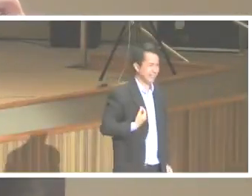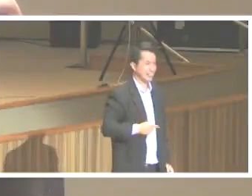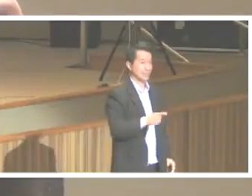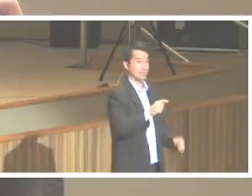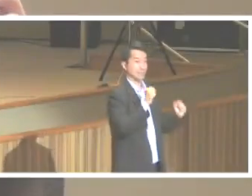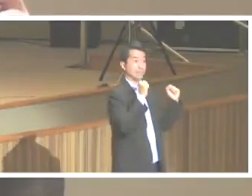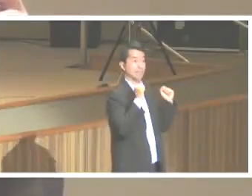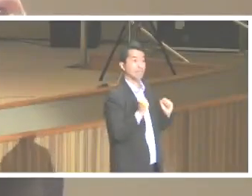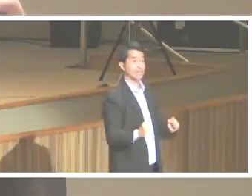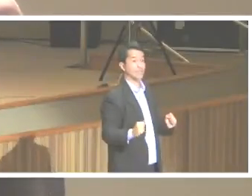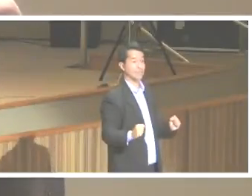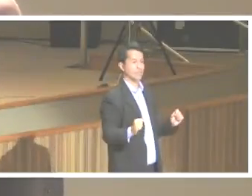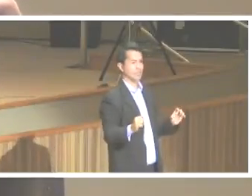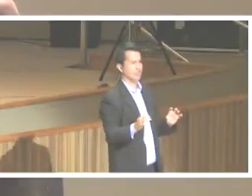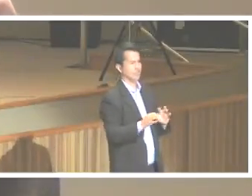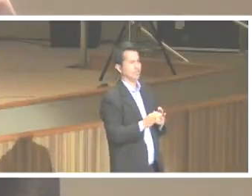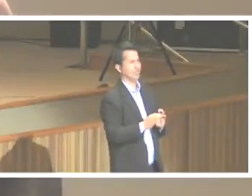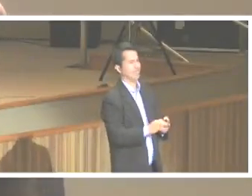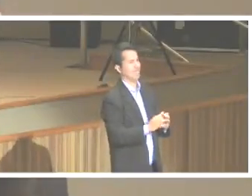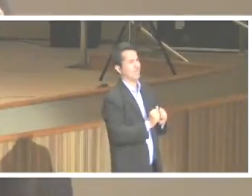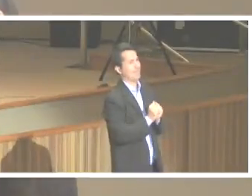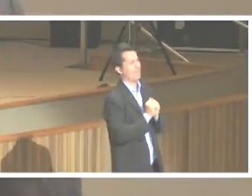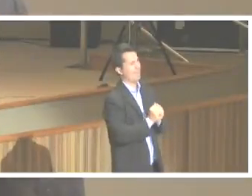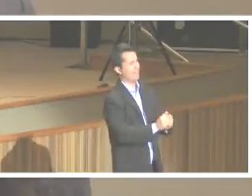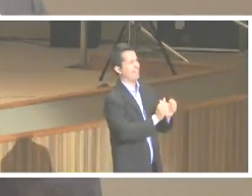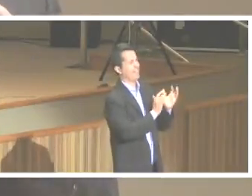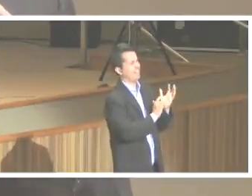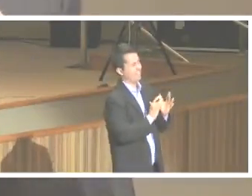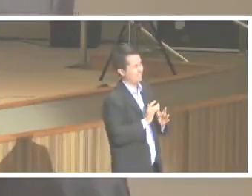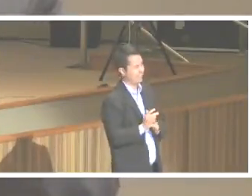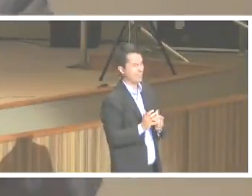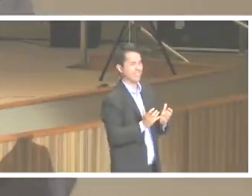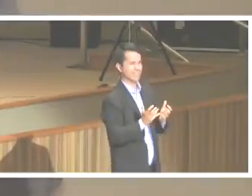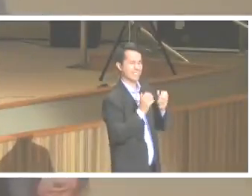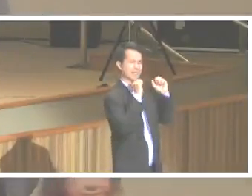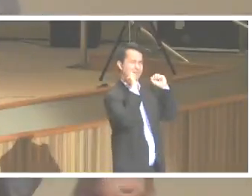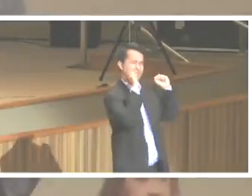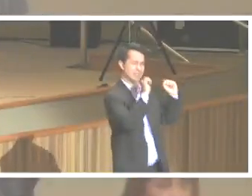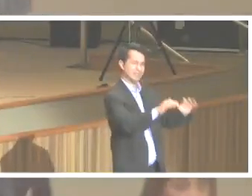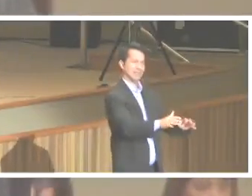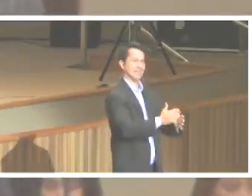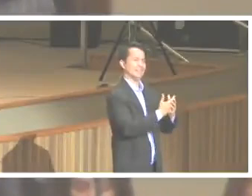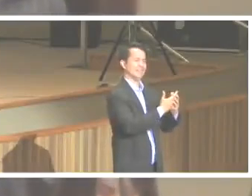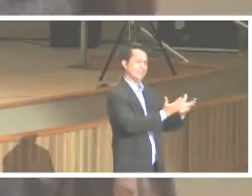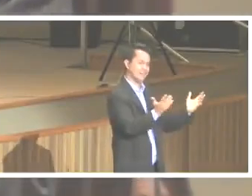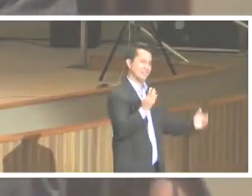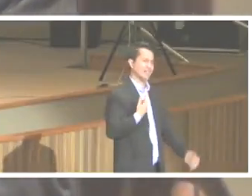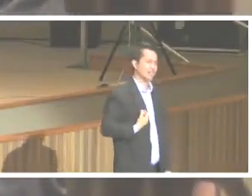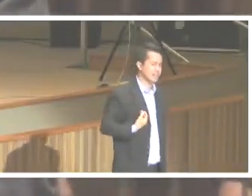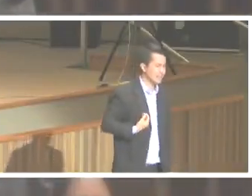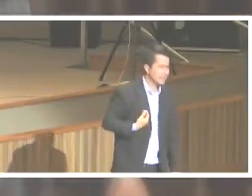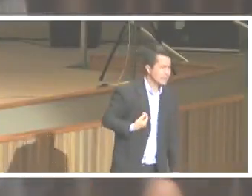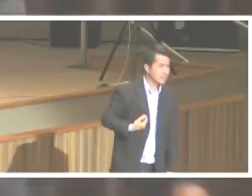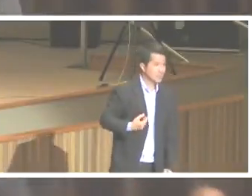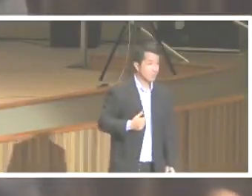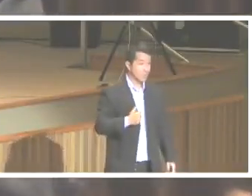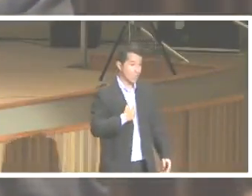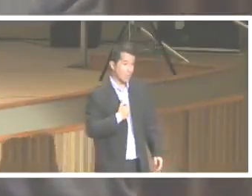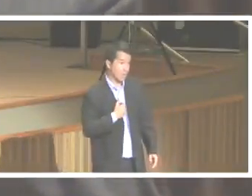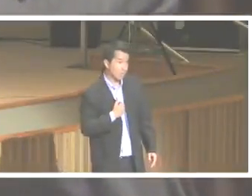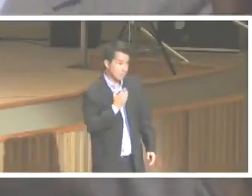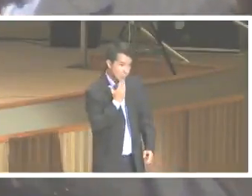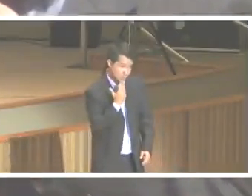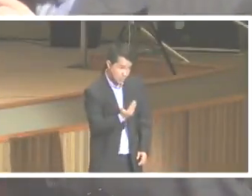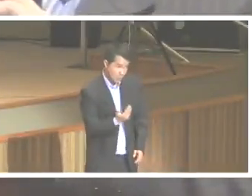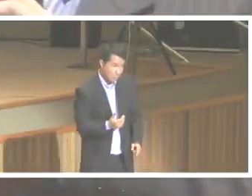deus vivo todo poderoso senhor e salvador e queria convidar você pra aceitar o desafio de